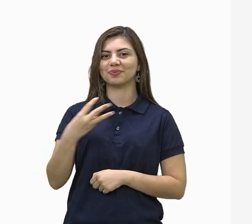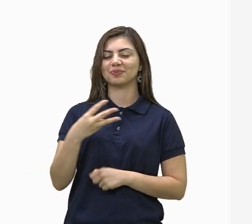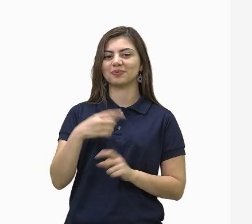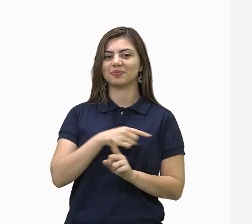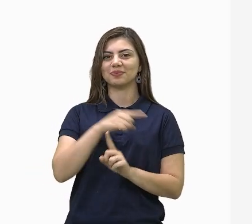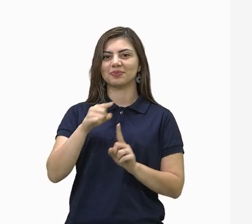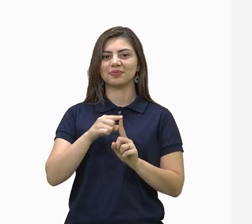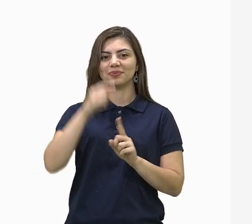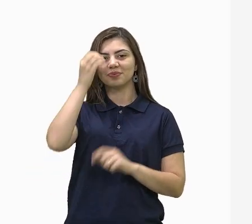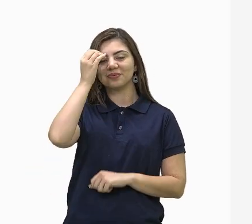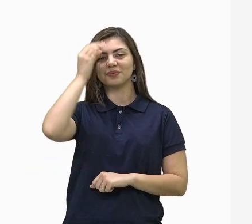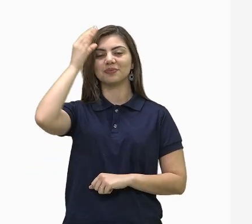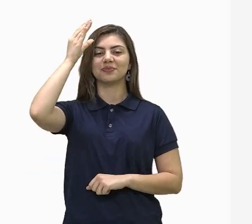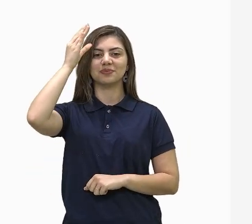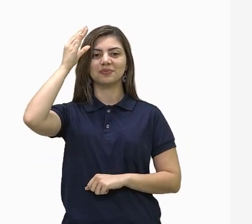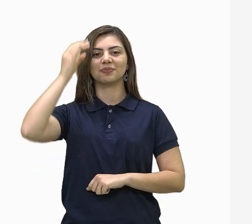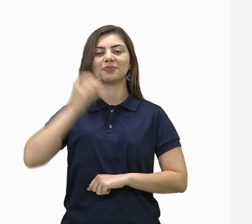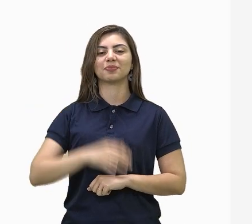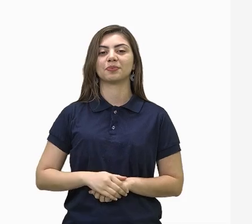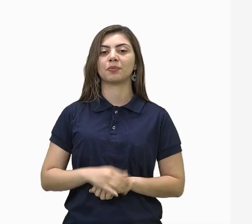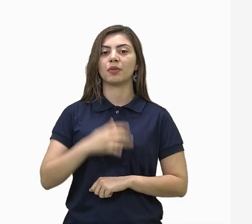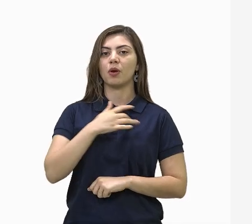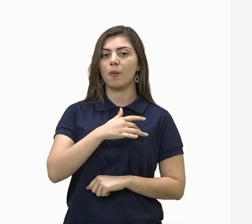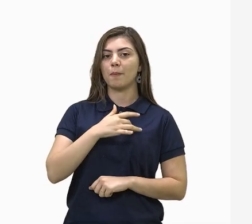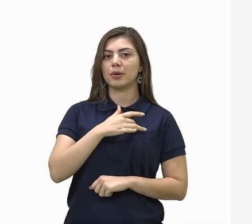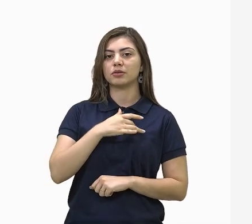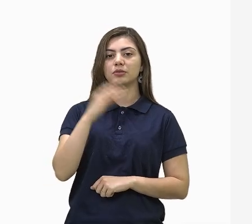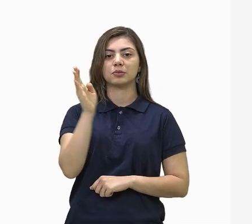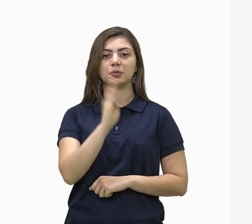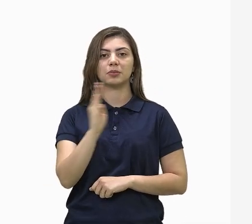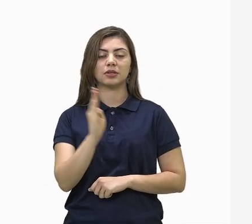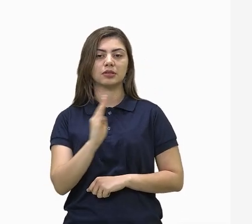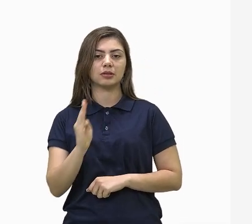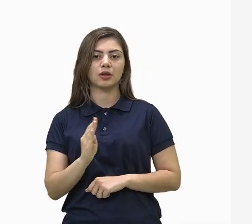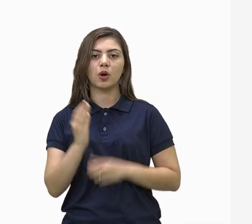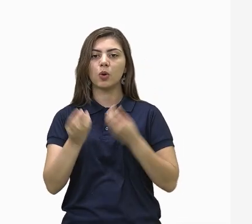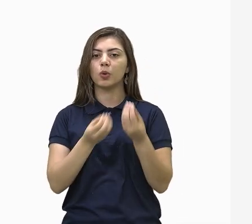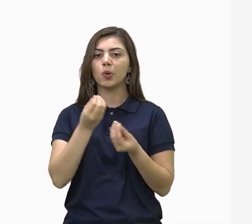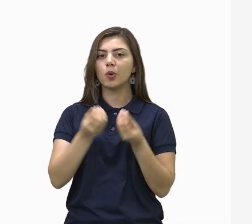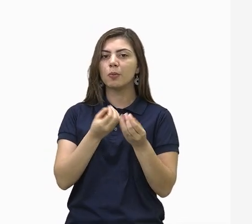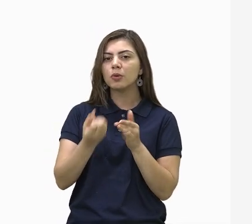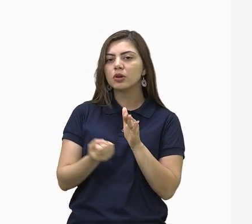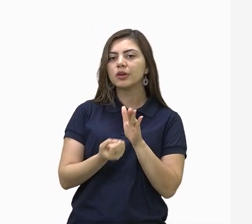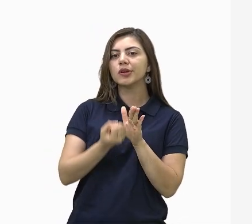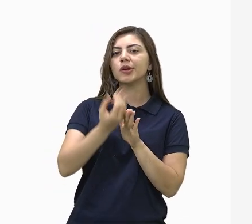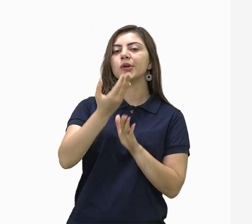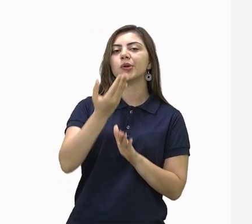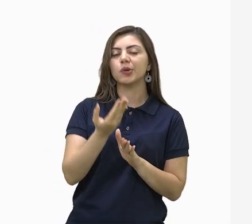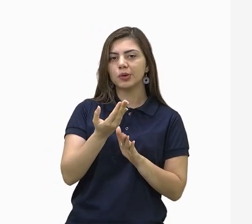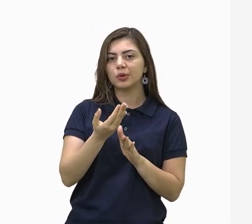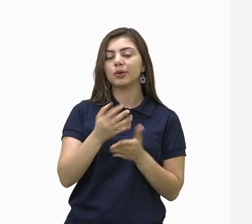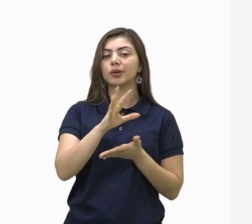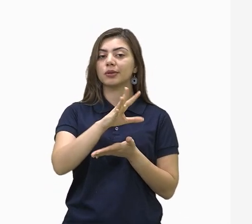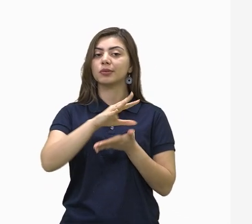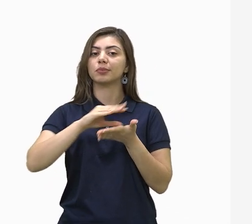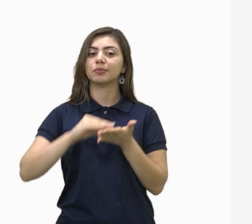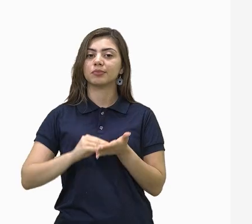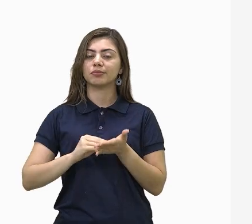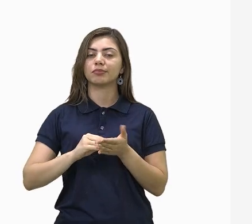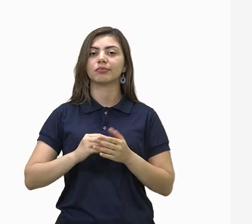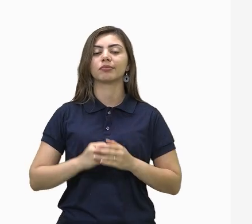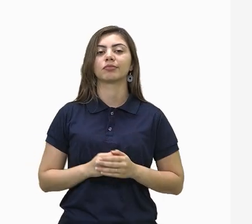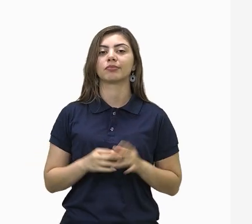3, objeto de conhecimento, romantismo brasileiro, originalidade e